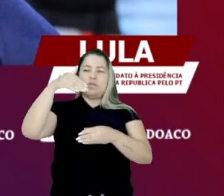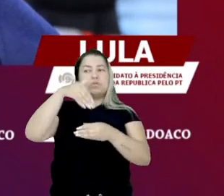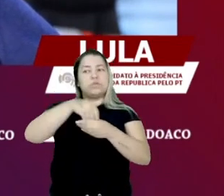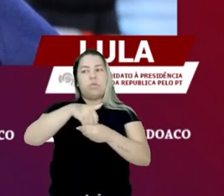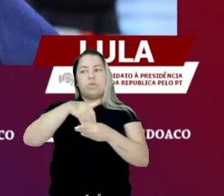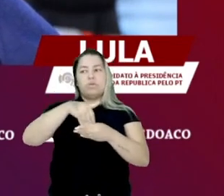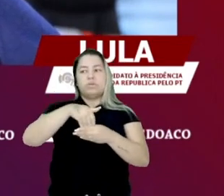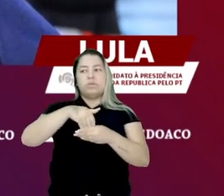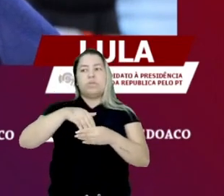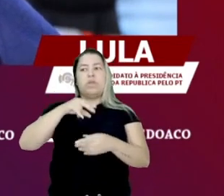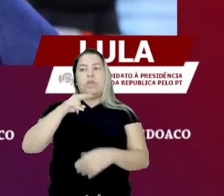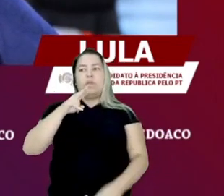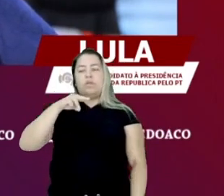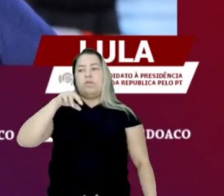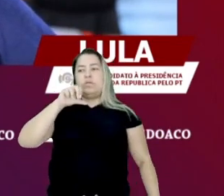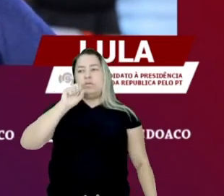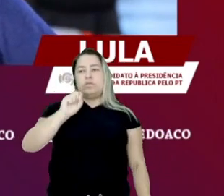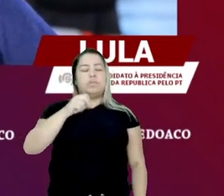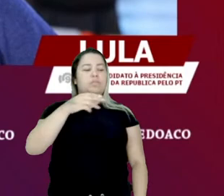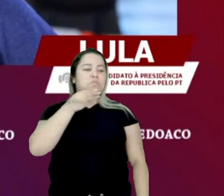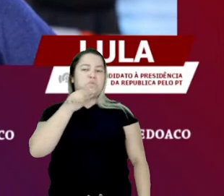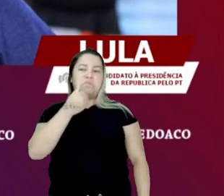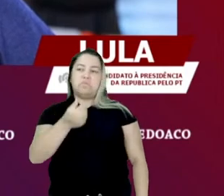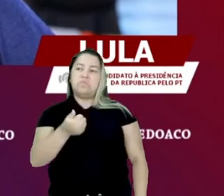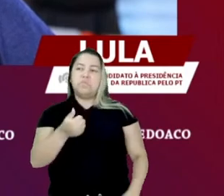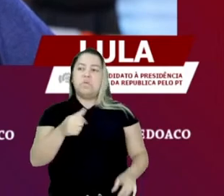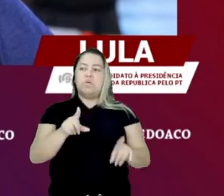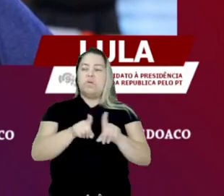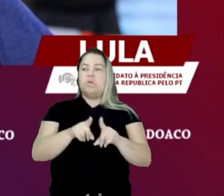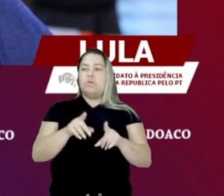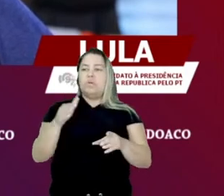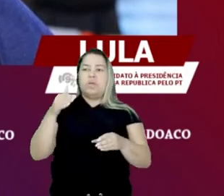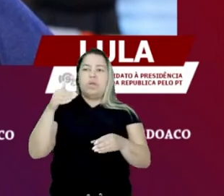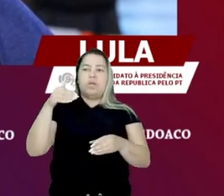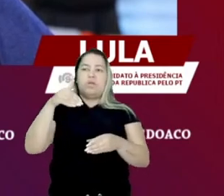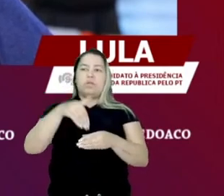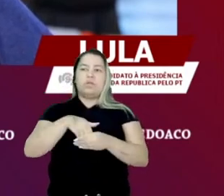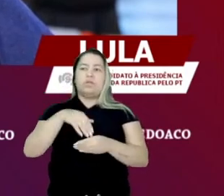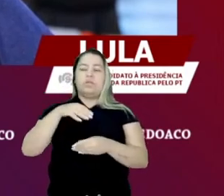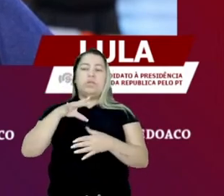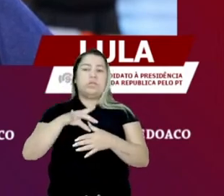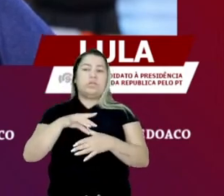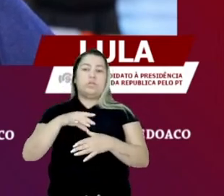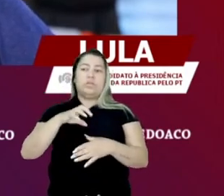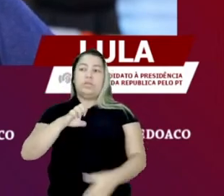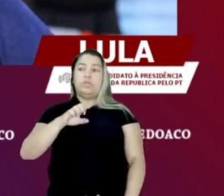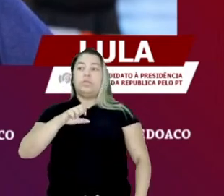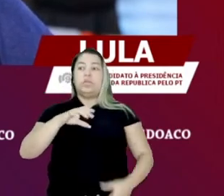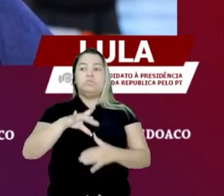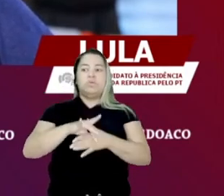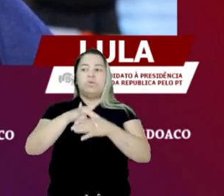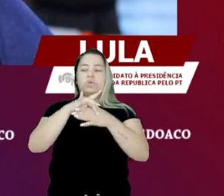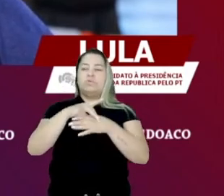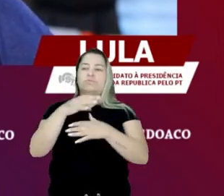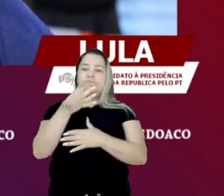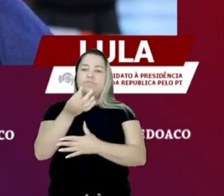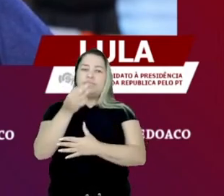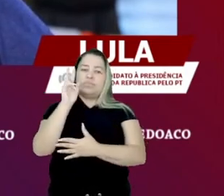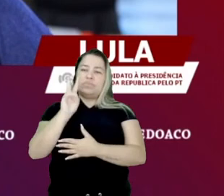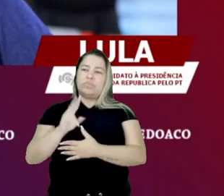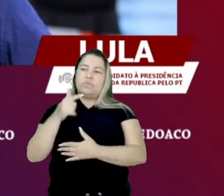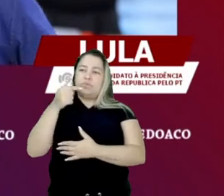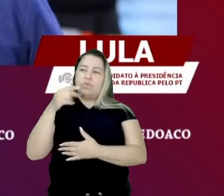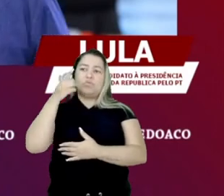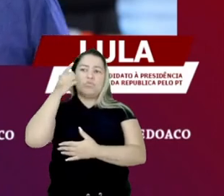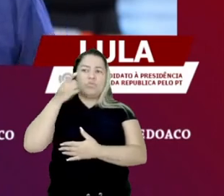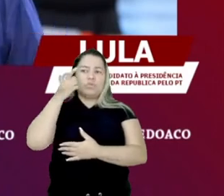6 vezes ou só 7 vezes, foi essa urna eletrônica que elegeu os filhos dele. Foi essa urna eletrônica que elegeu ele presidente.